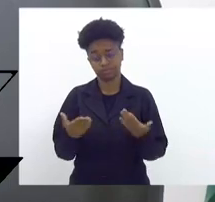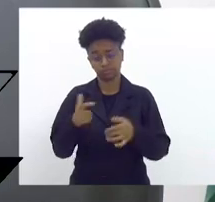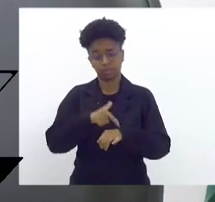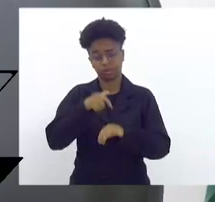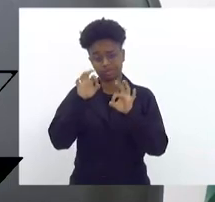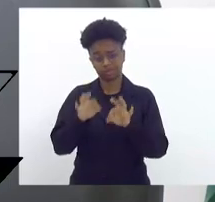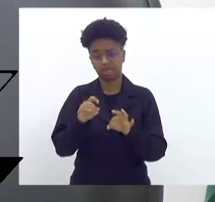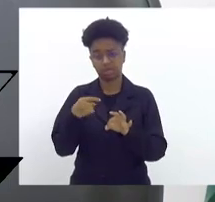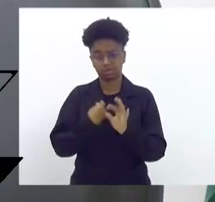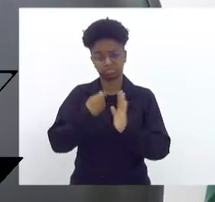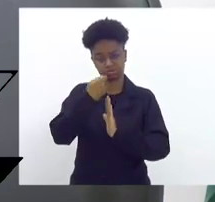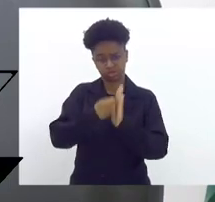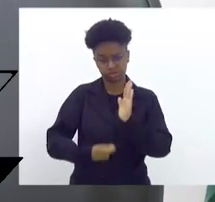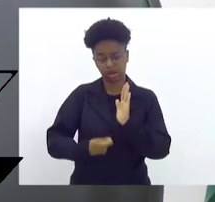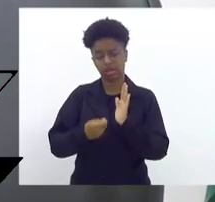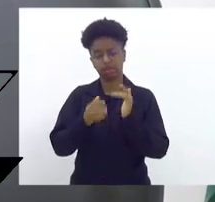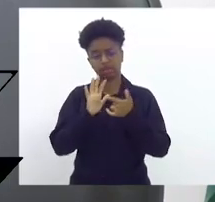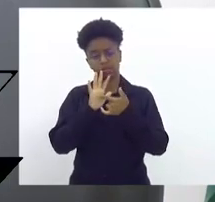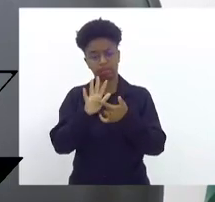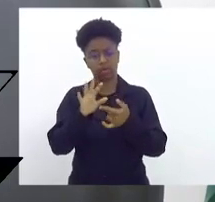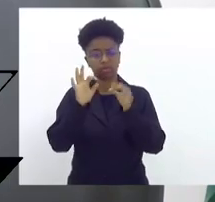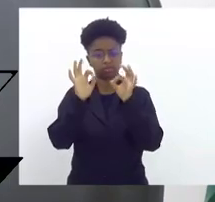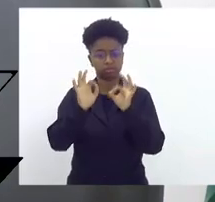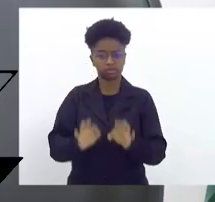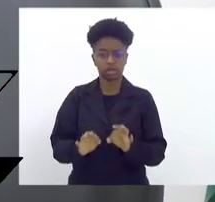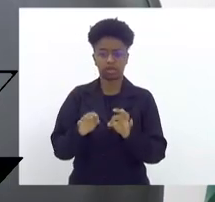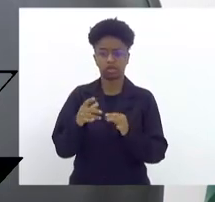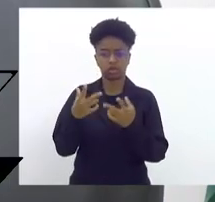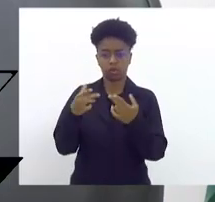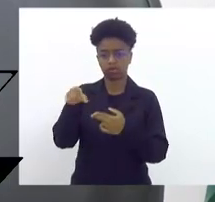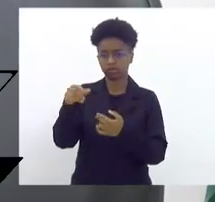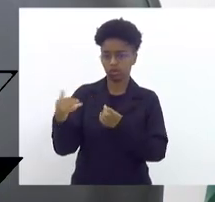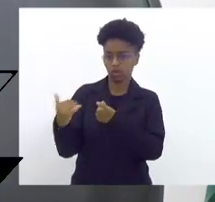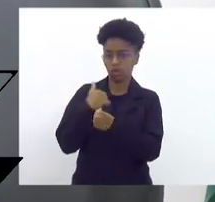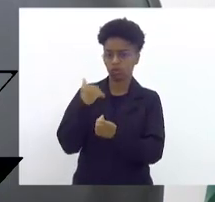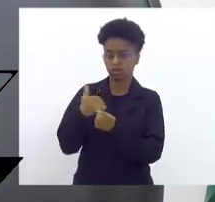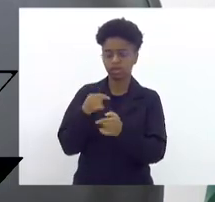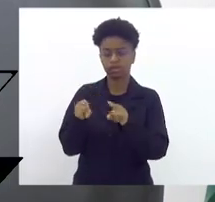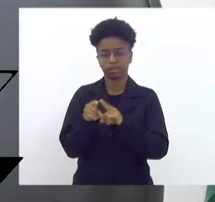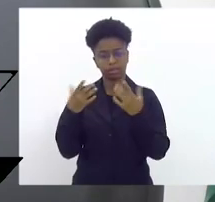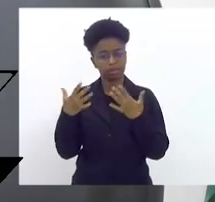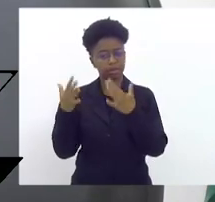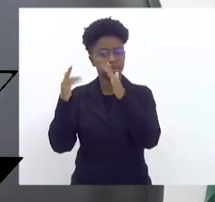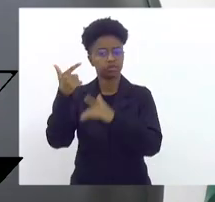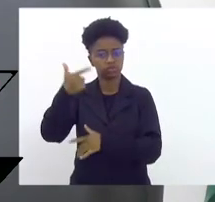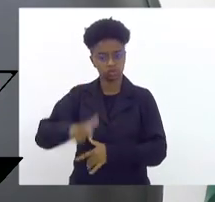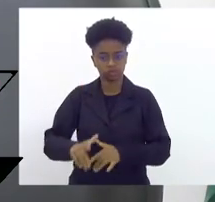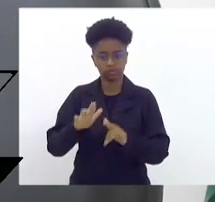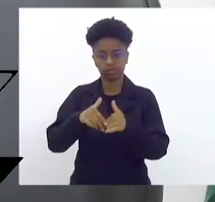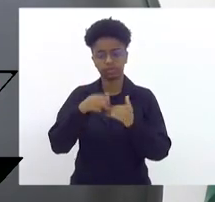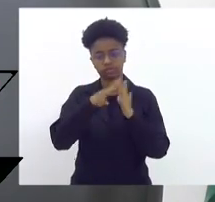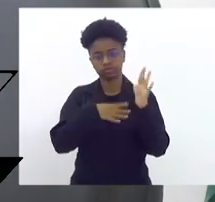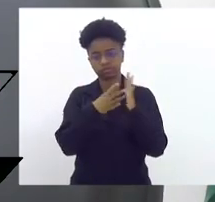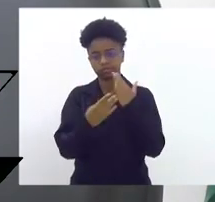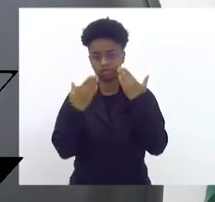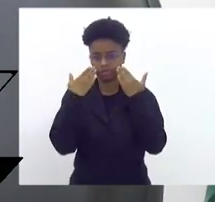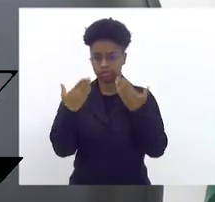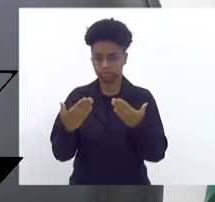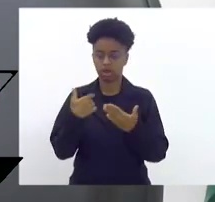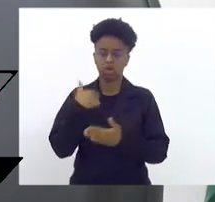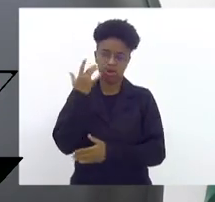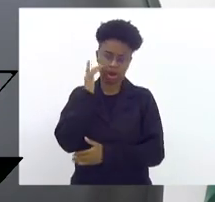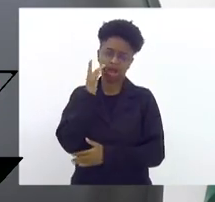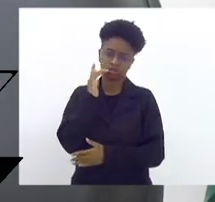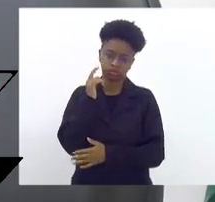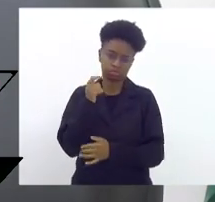adequado a gente faz por escrito da maneira como a presidenta orientar e elogiar mais uma vez aqui a apresentação do plano de trabalho eu acho que